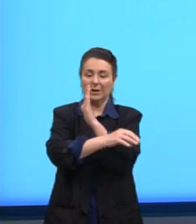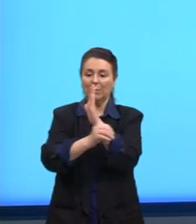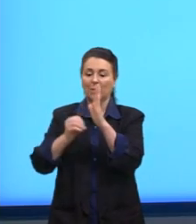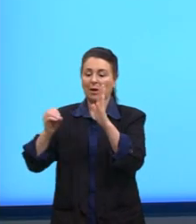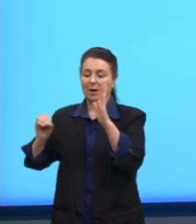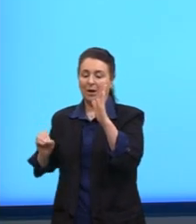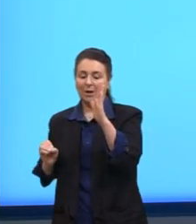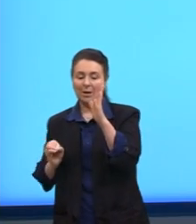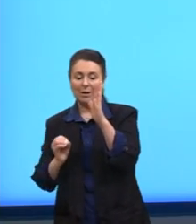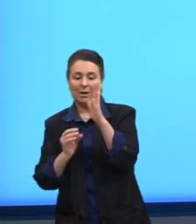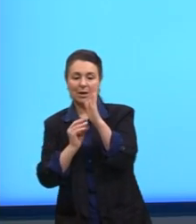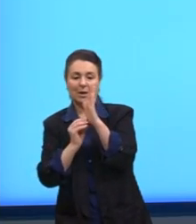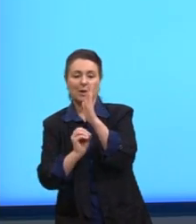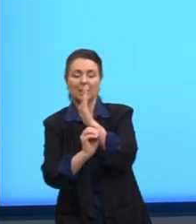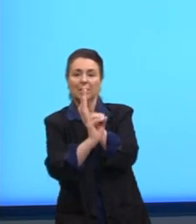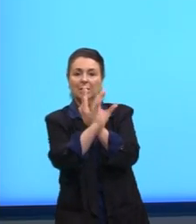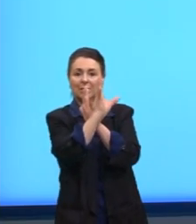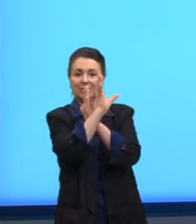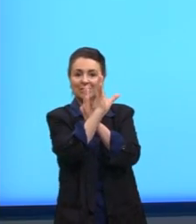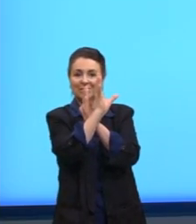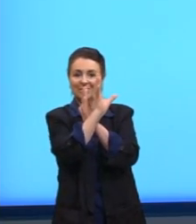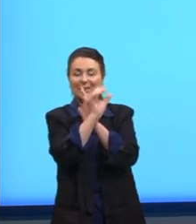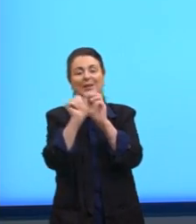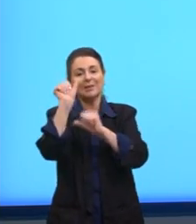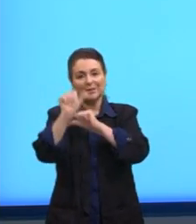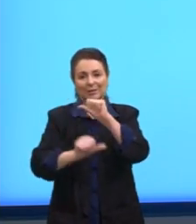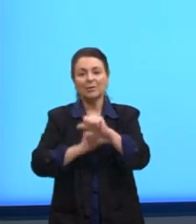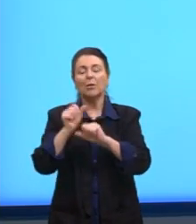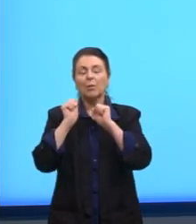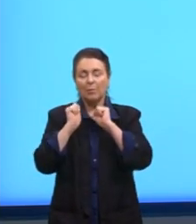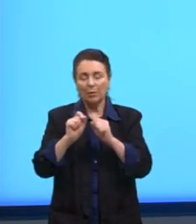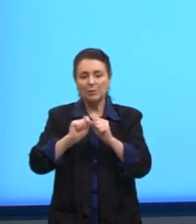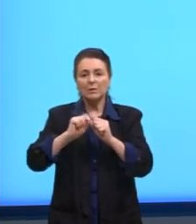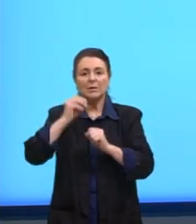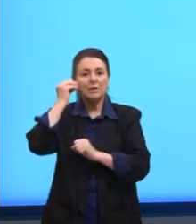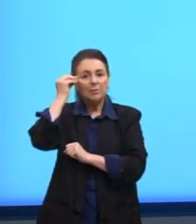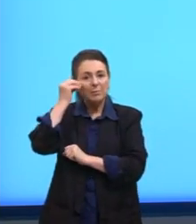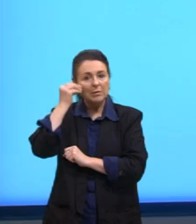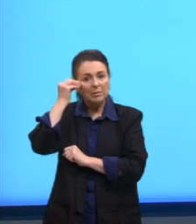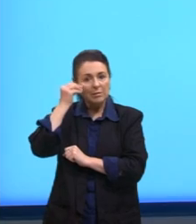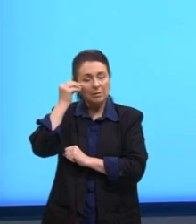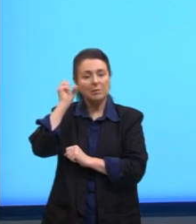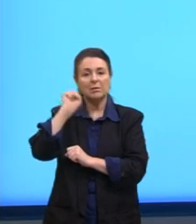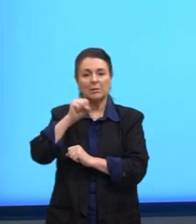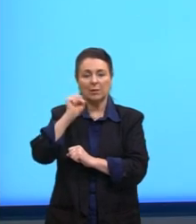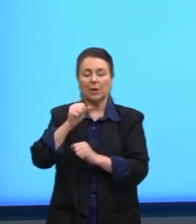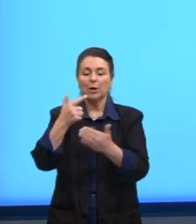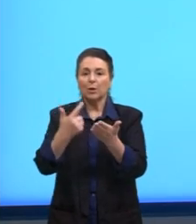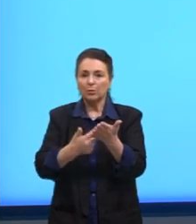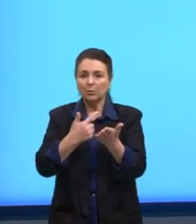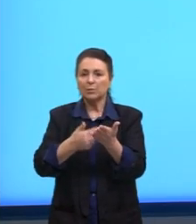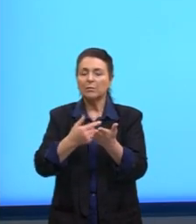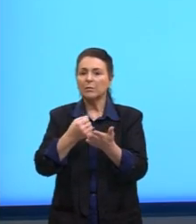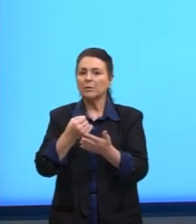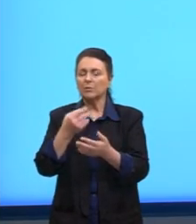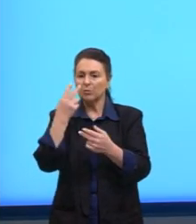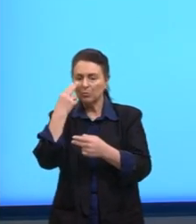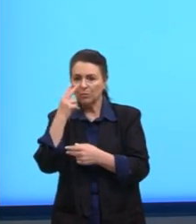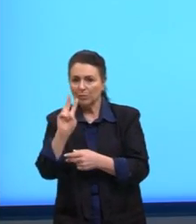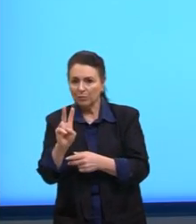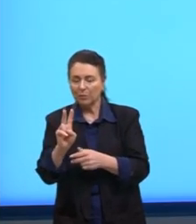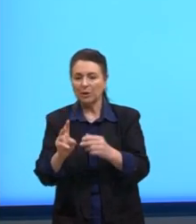na posição correta certo mas dá para fazer algumas experiências nos livros é bem comum a gente ver